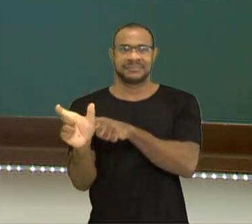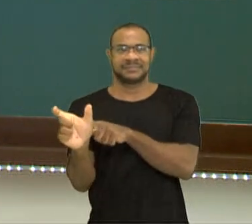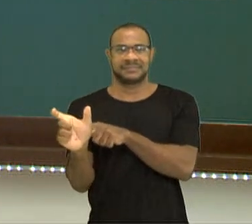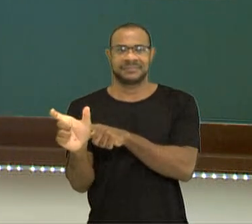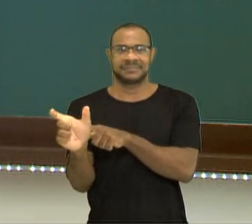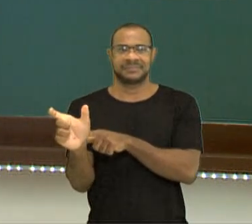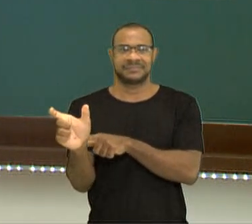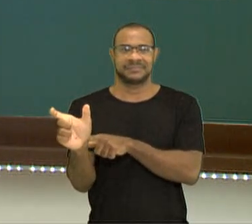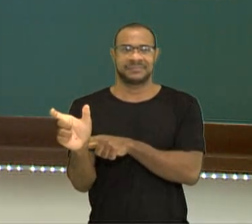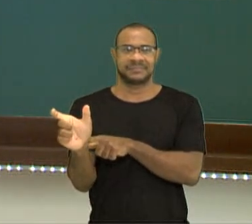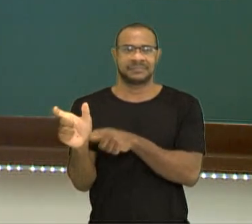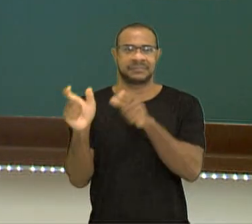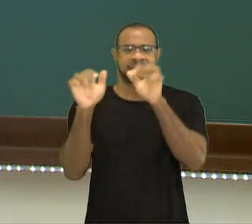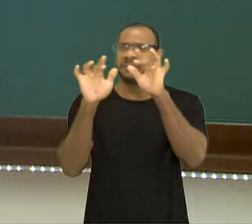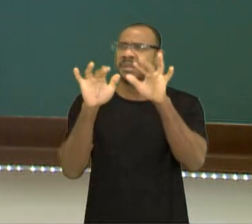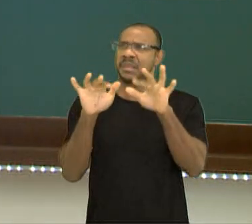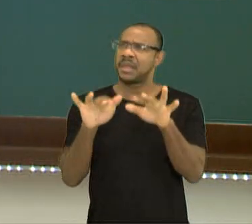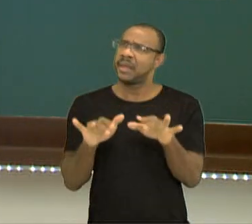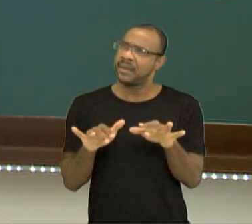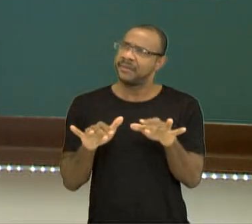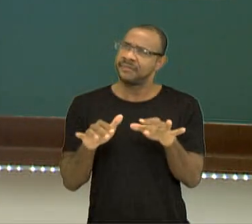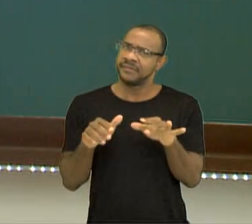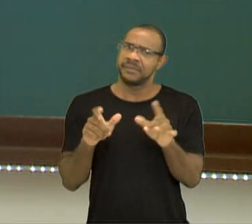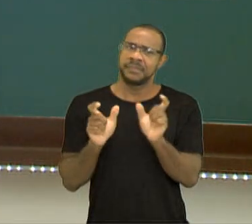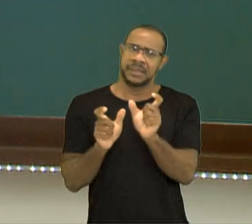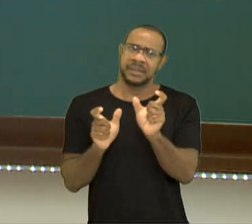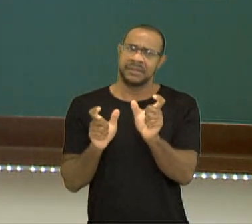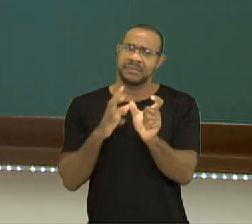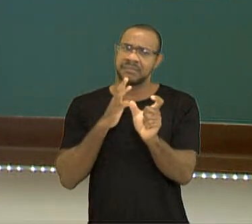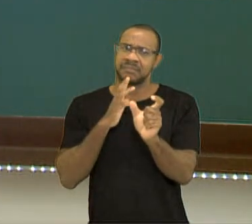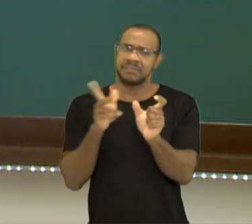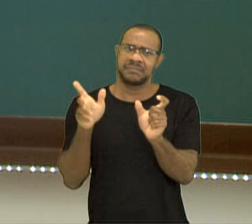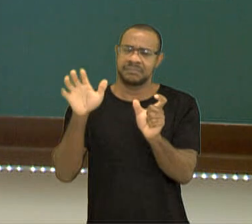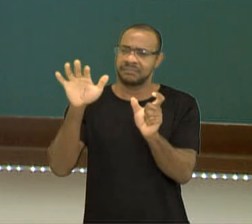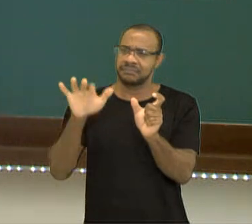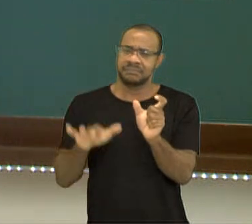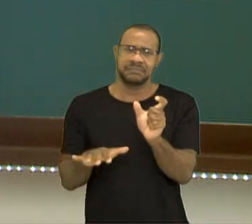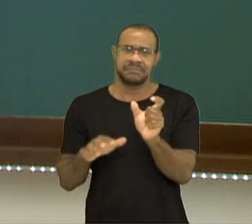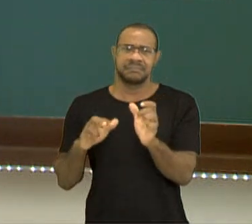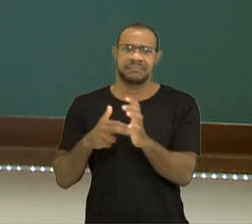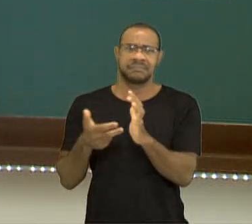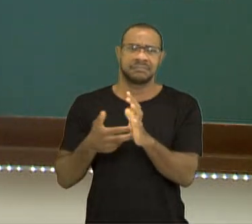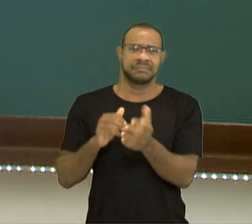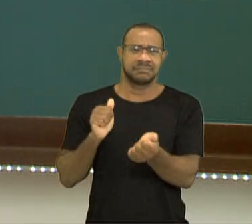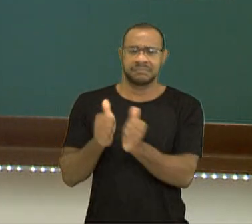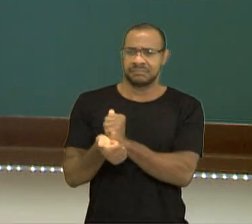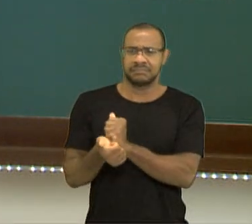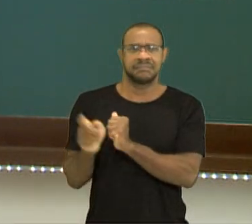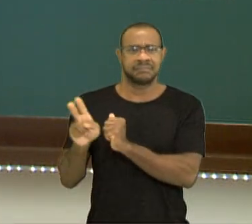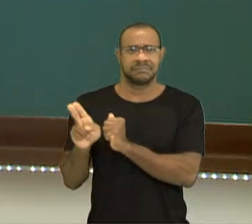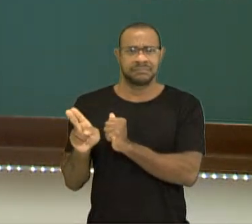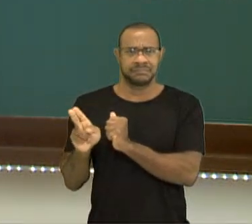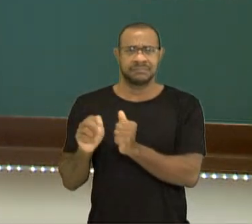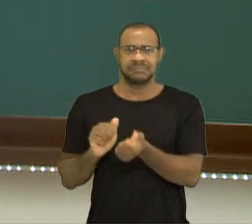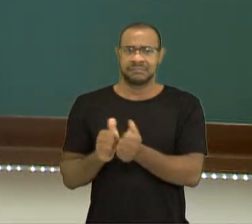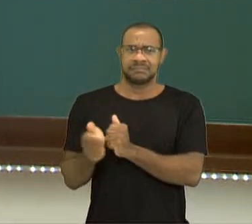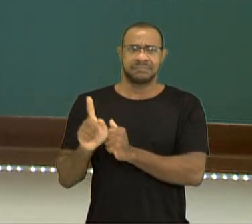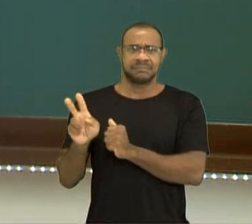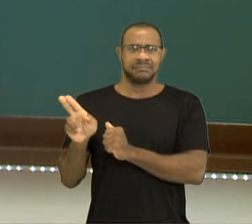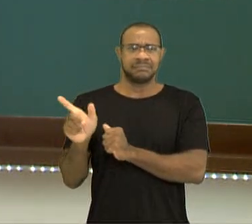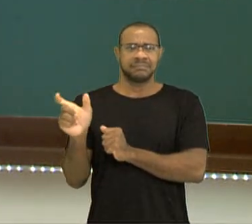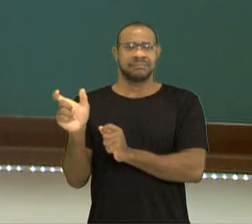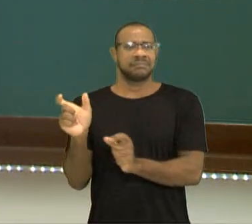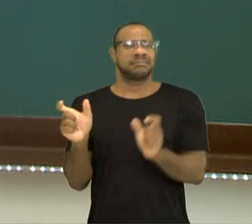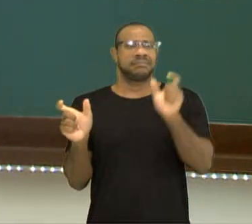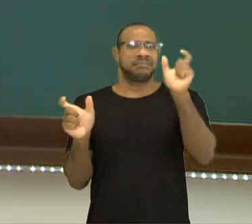significa neve, então aqui a imagem já é bem autoexplicativa e o esporte em si, snowboarding, tá